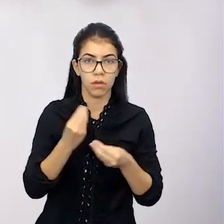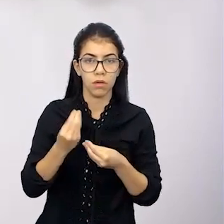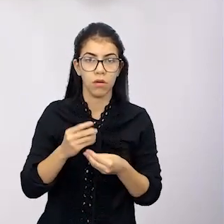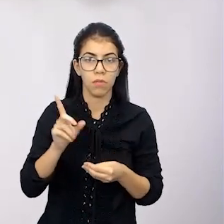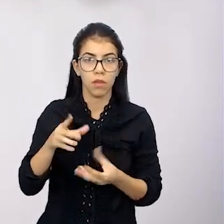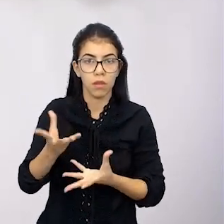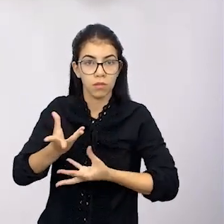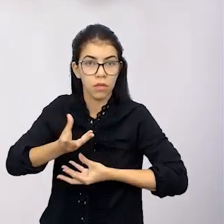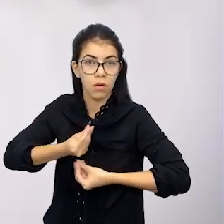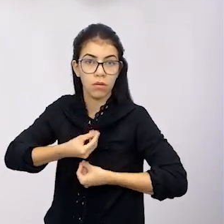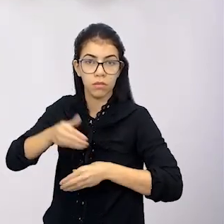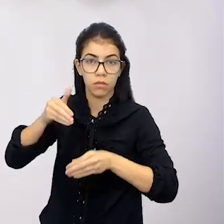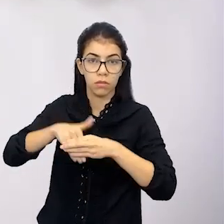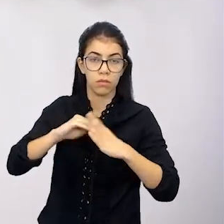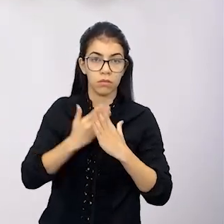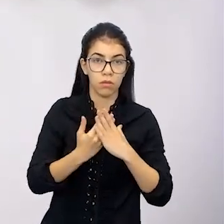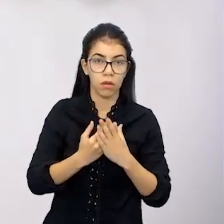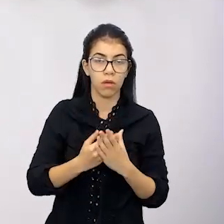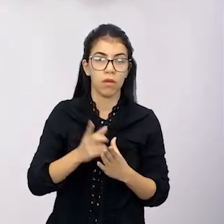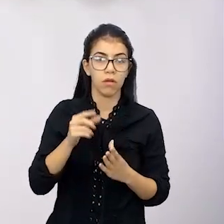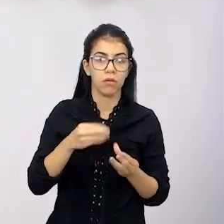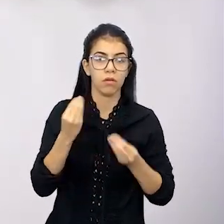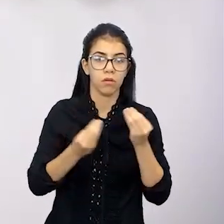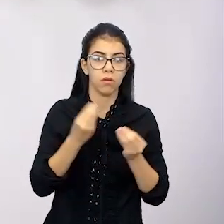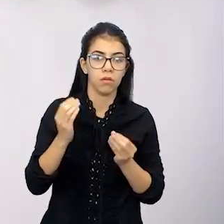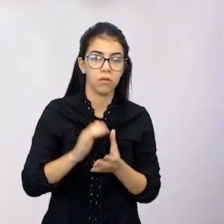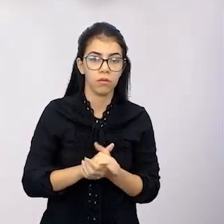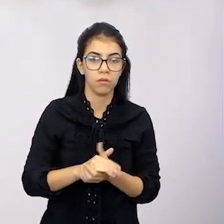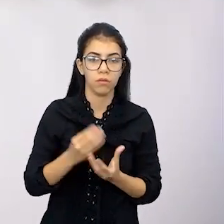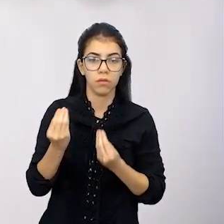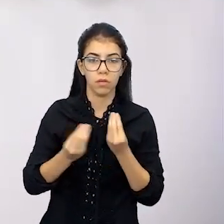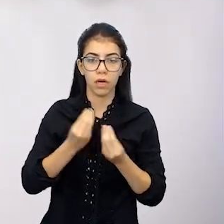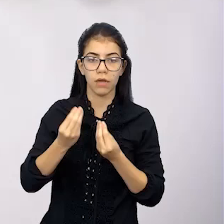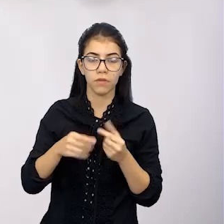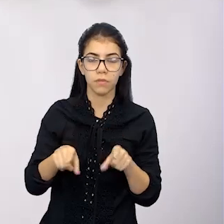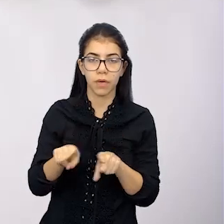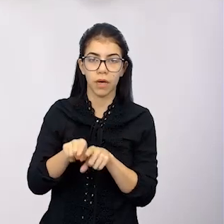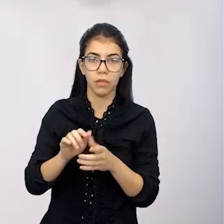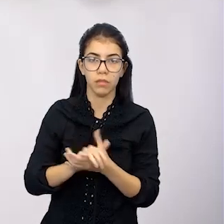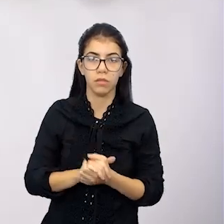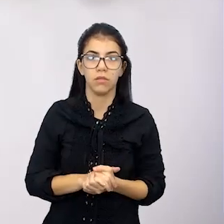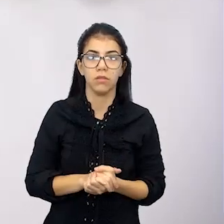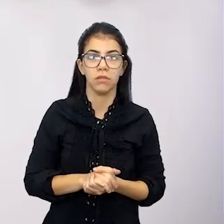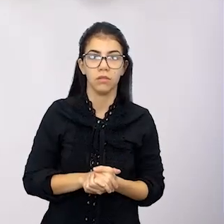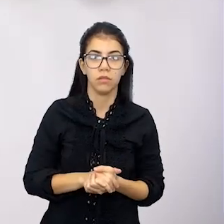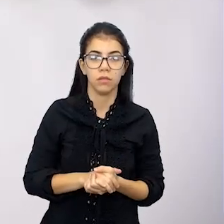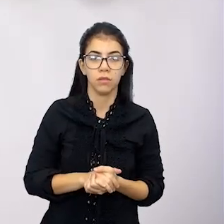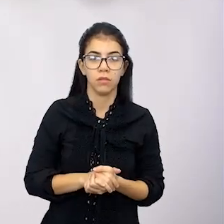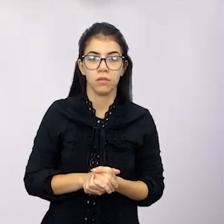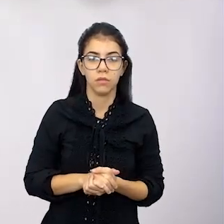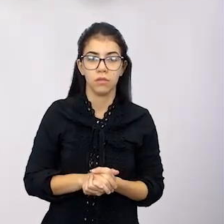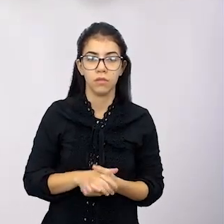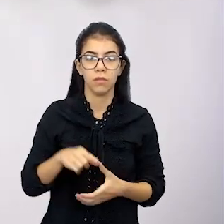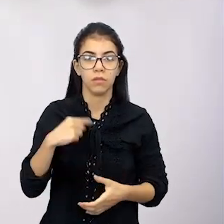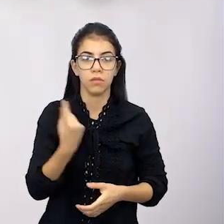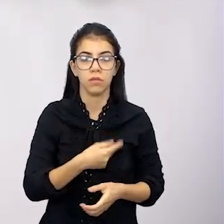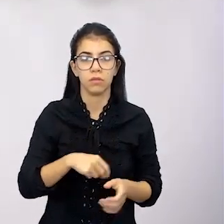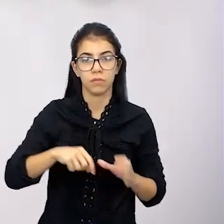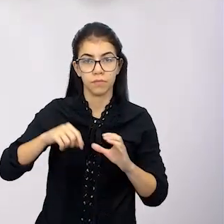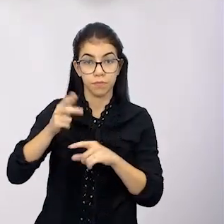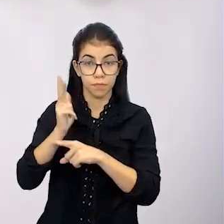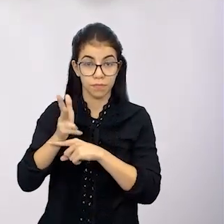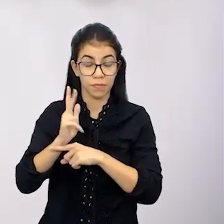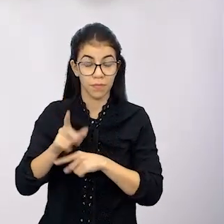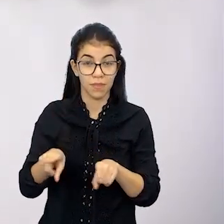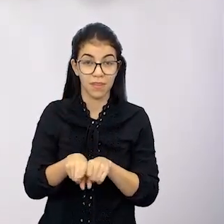acolhido nessa escola, como que a gente também chega nesse ambiente, são novas perspectivas, né? Nós vimos aí o vídeo aí, né?